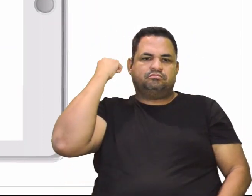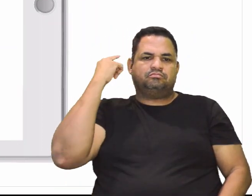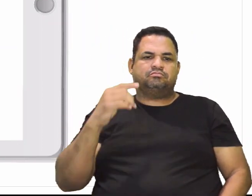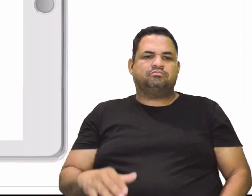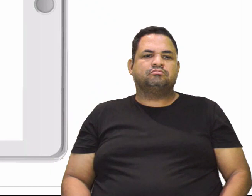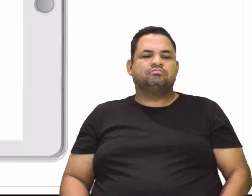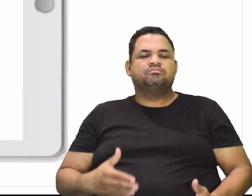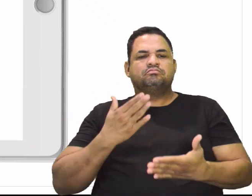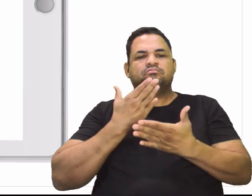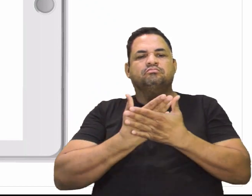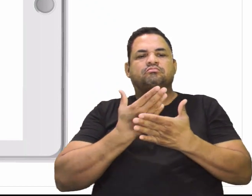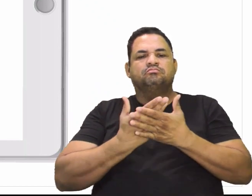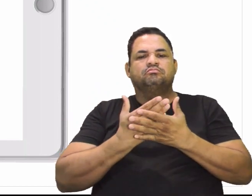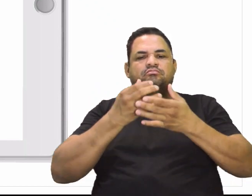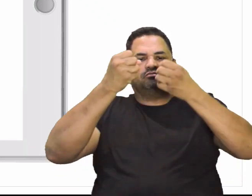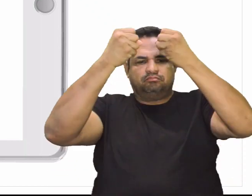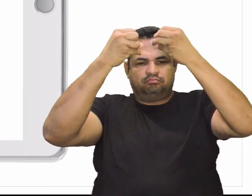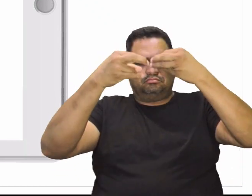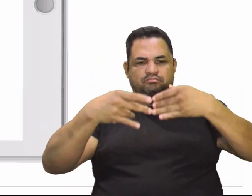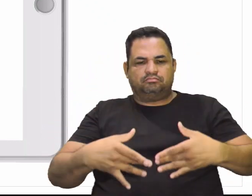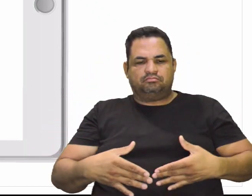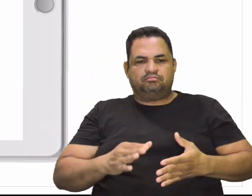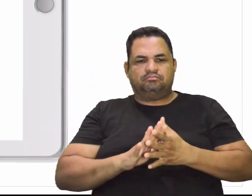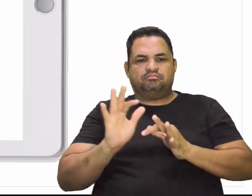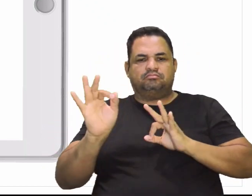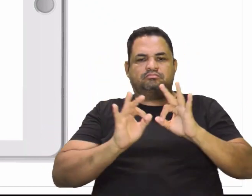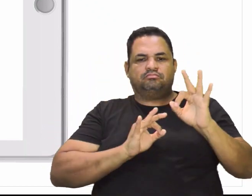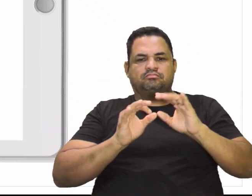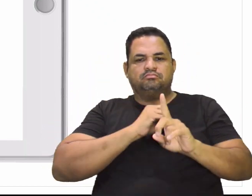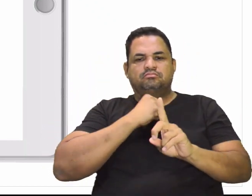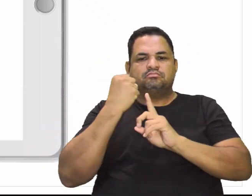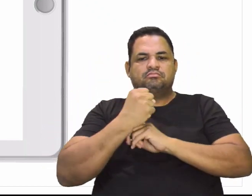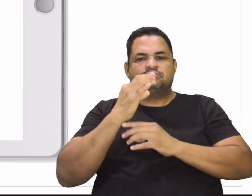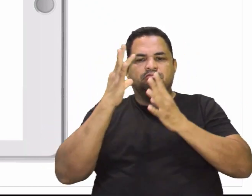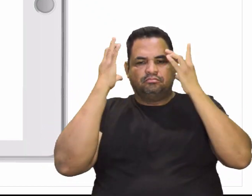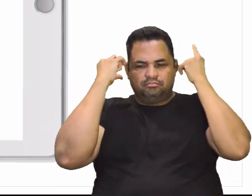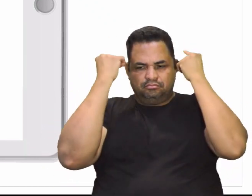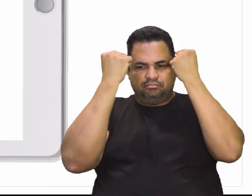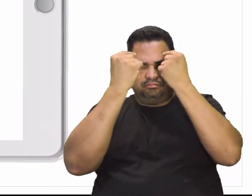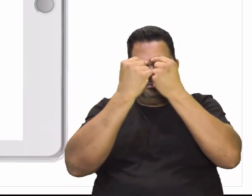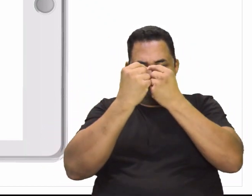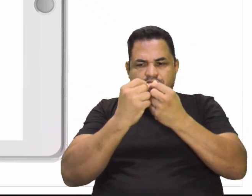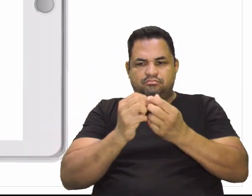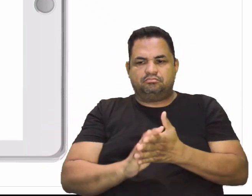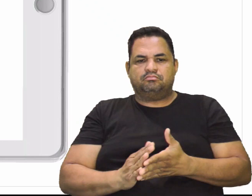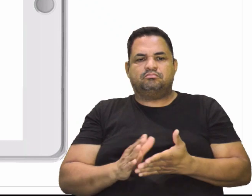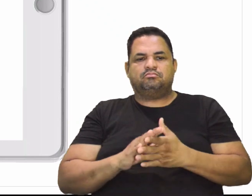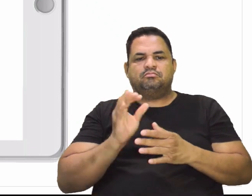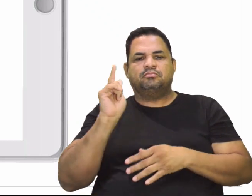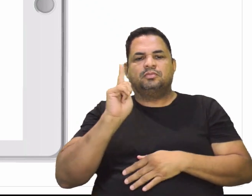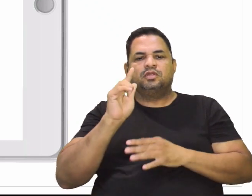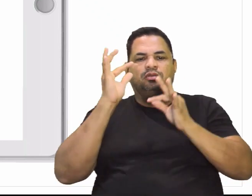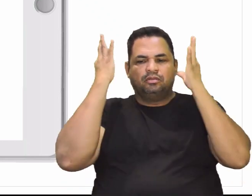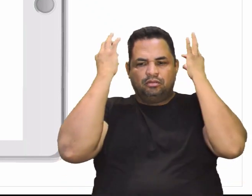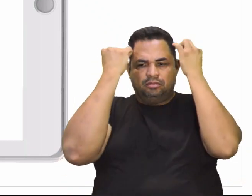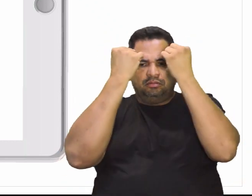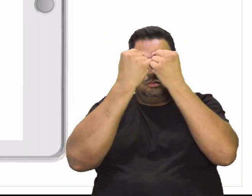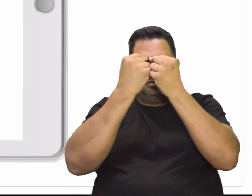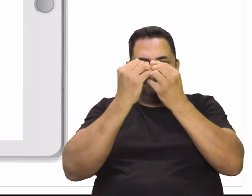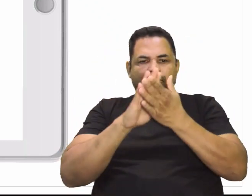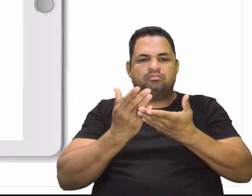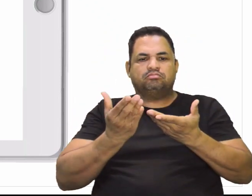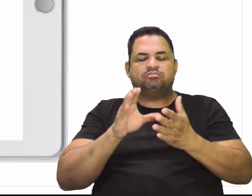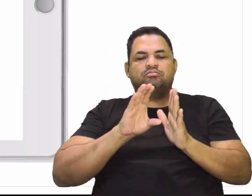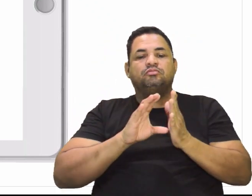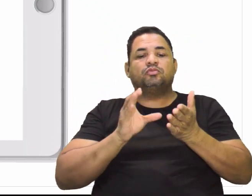nessa aula foi trabalhado a organização da sociedade grega, a geografia grega, aonde estava